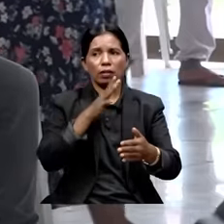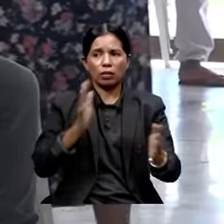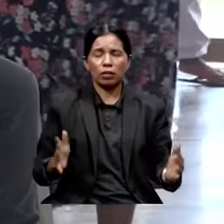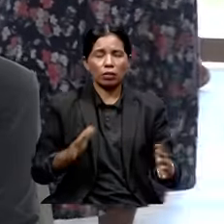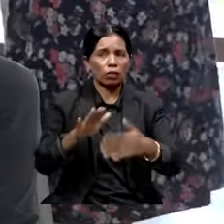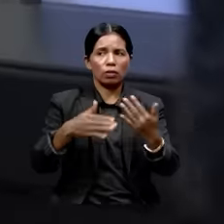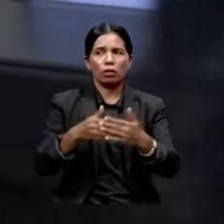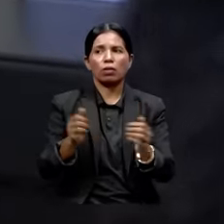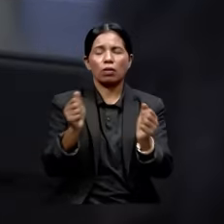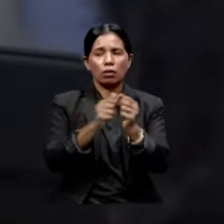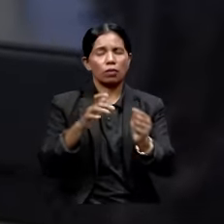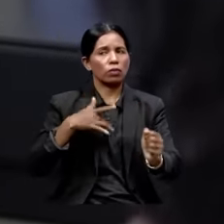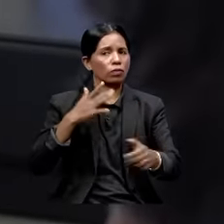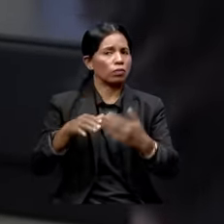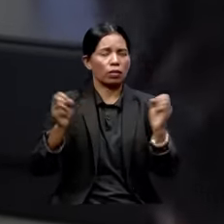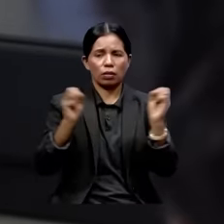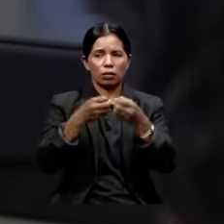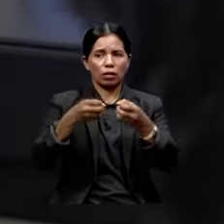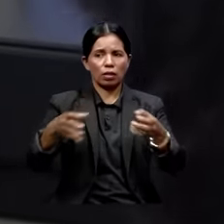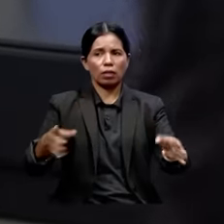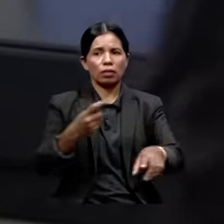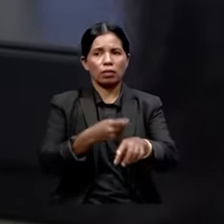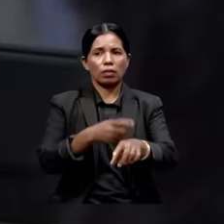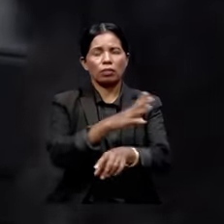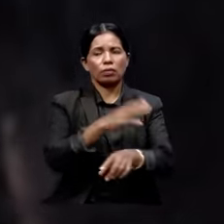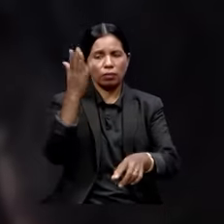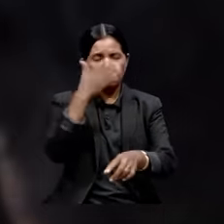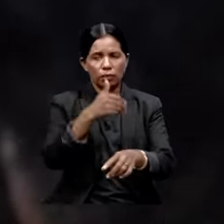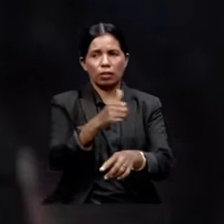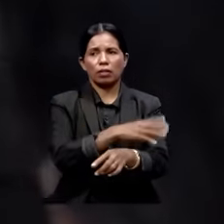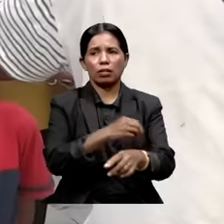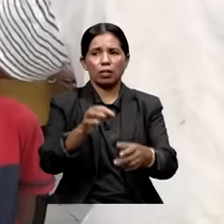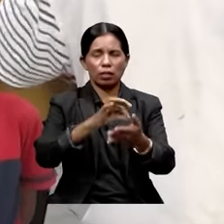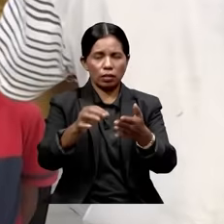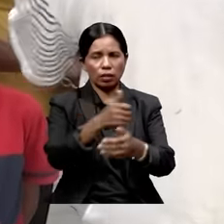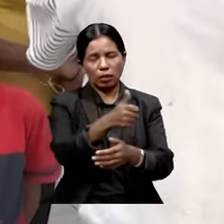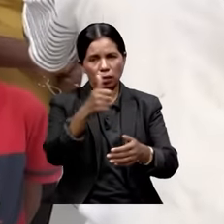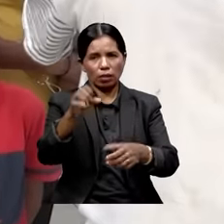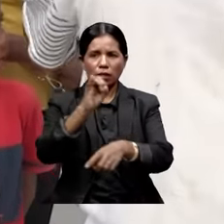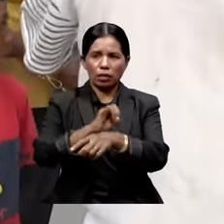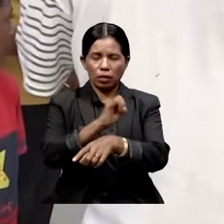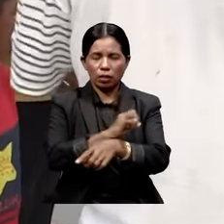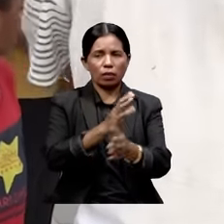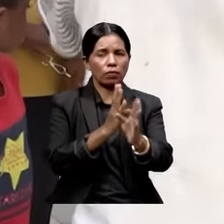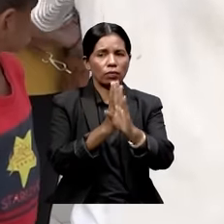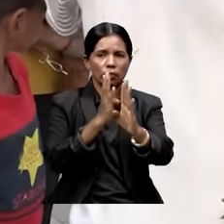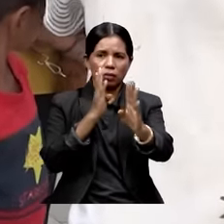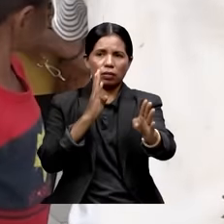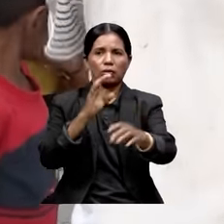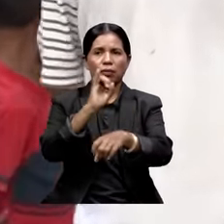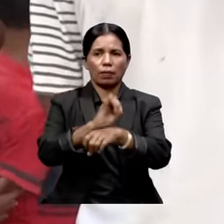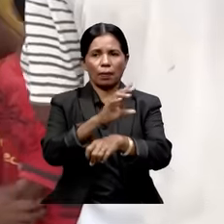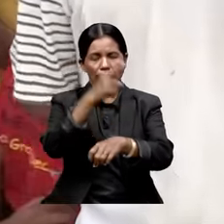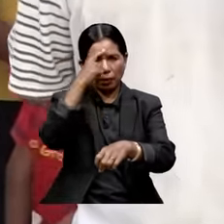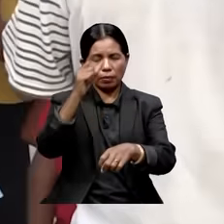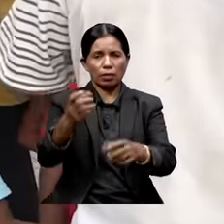ho joven, la cui la com momento fure aqui da ne, o de halau resisto e ide idec ne paróquia, o formatura ne benaro. Tandet ha